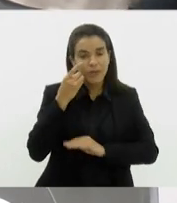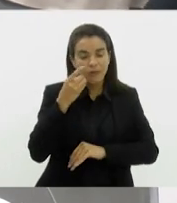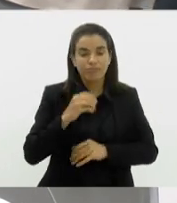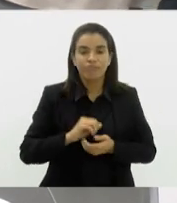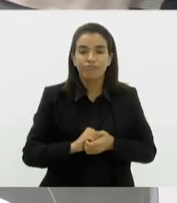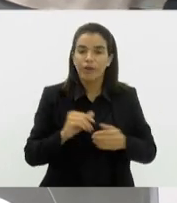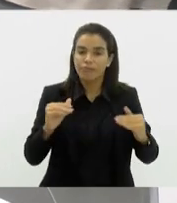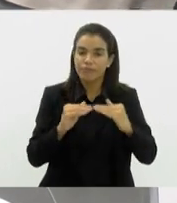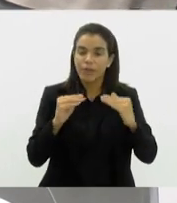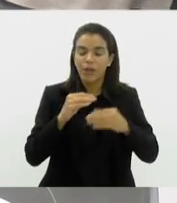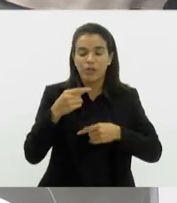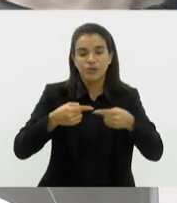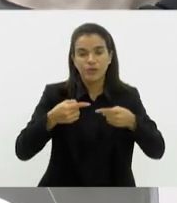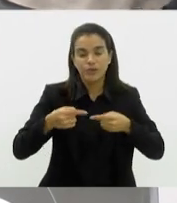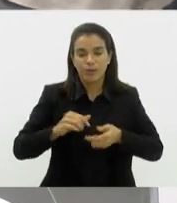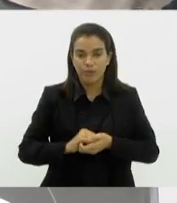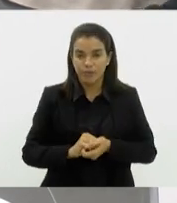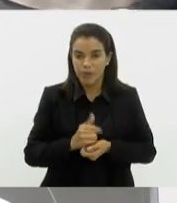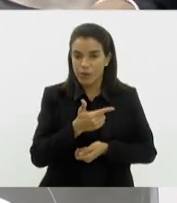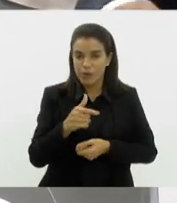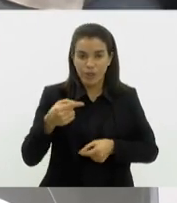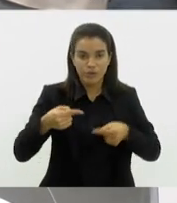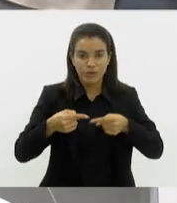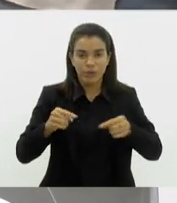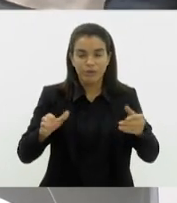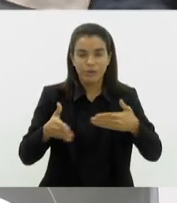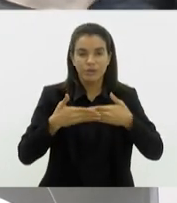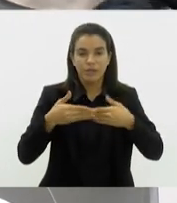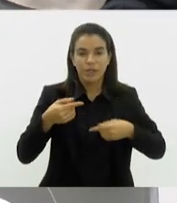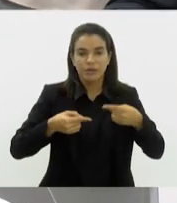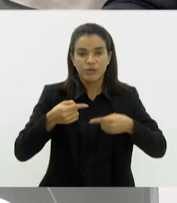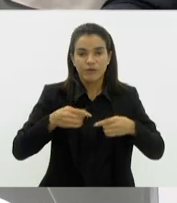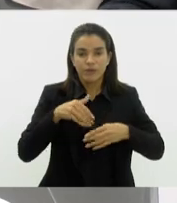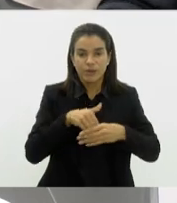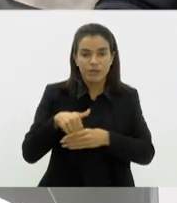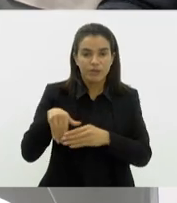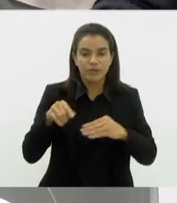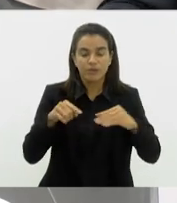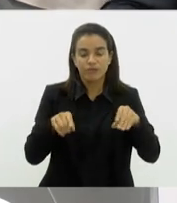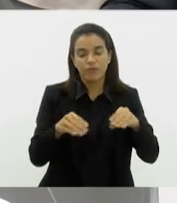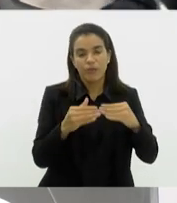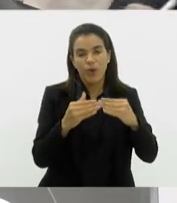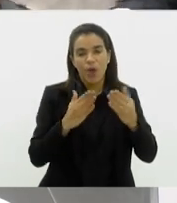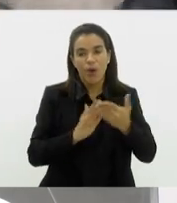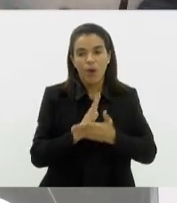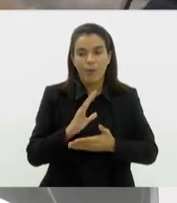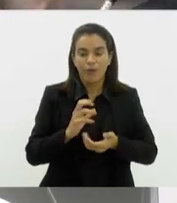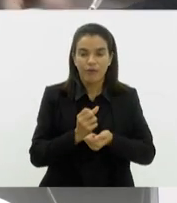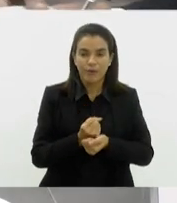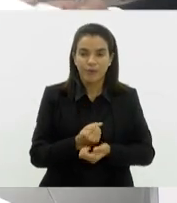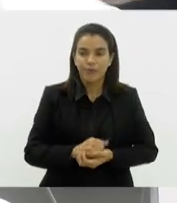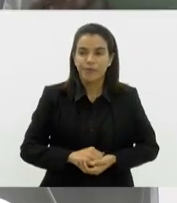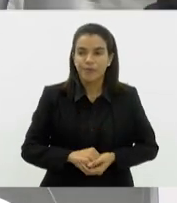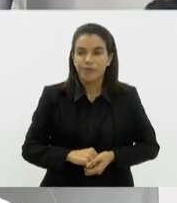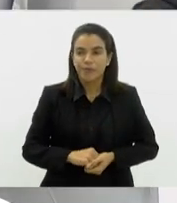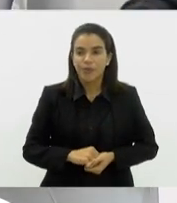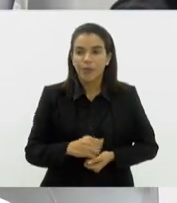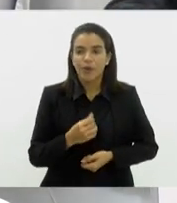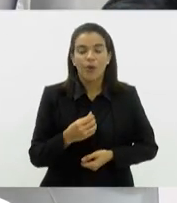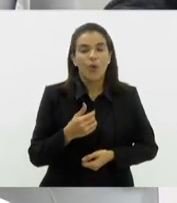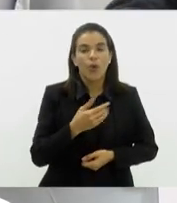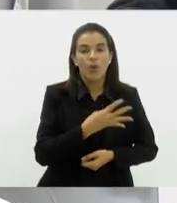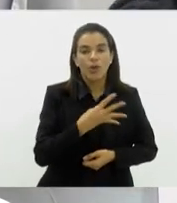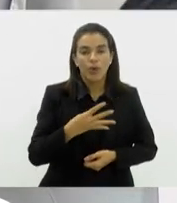pela constitucionalidade, em discussão. Não havendo quem queira discutir, encerrada a discussão e votação, senhores que aprovam, permaneçam como estão, aprovado, 30 da pauta. Projeto de